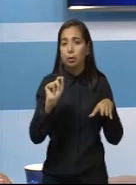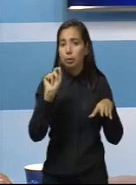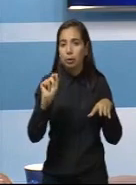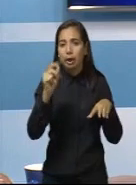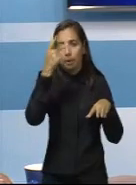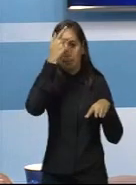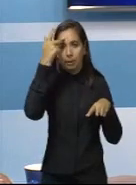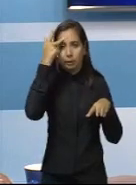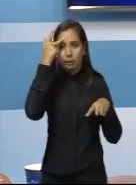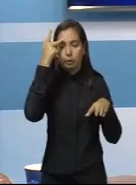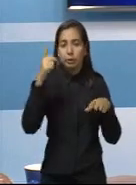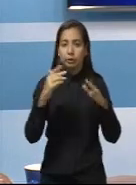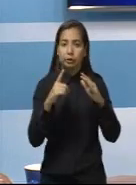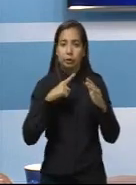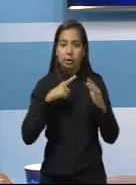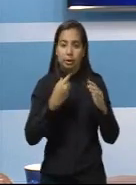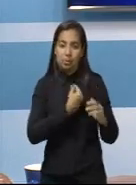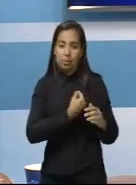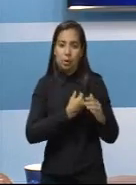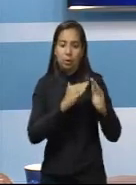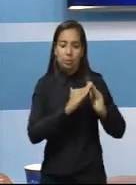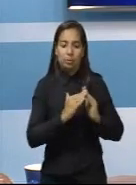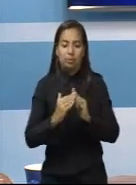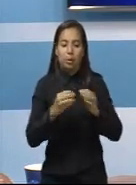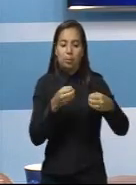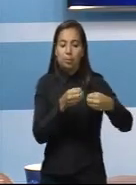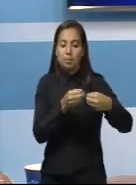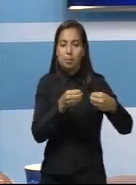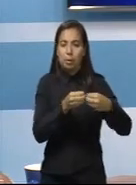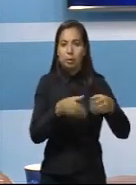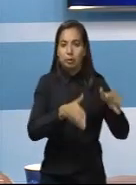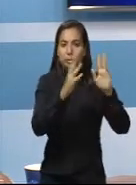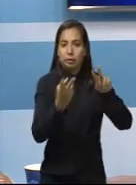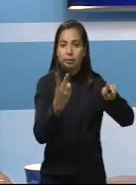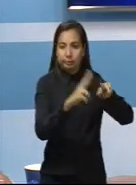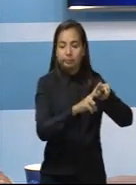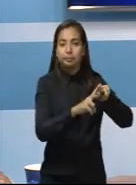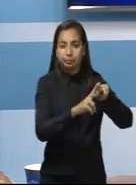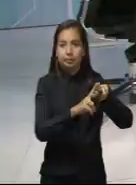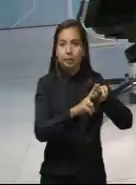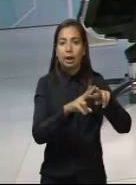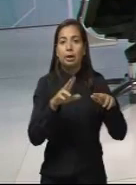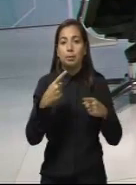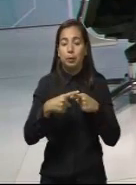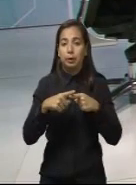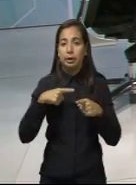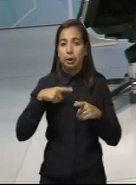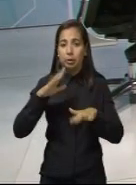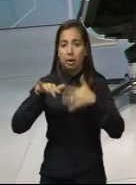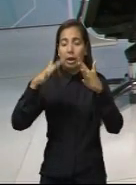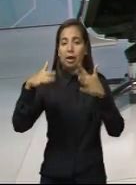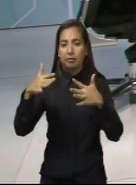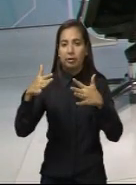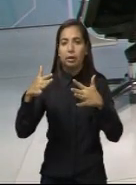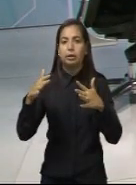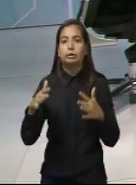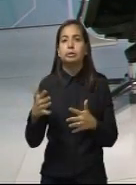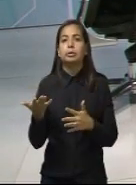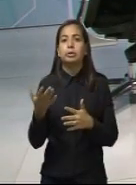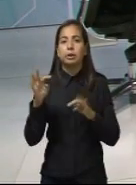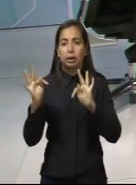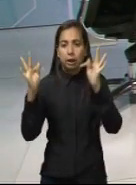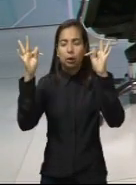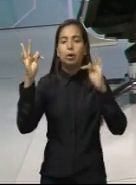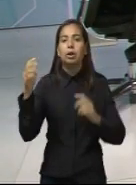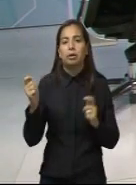os usuários de telefone celular que estão no mundo exterior. A mim nunca convenceu, porque com o avanço das tecnologias é possível se bloquear